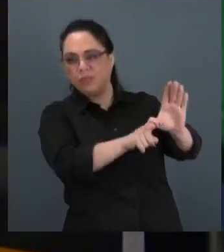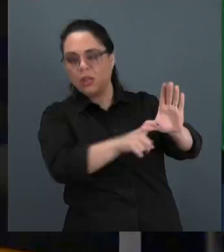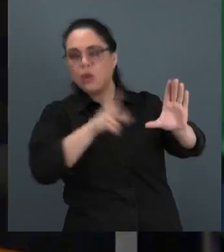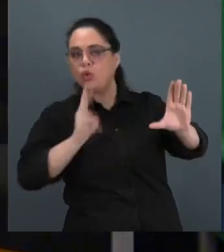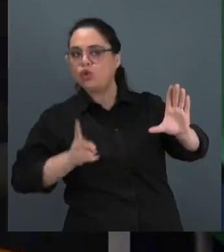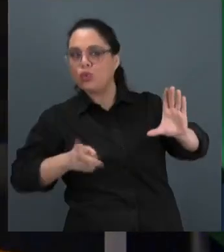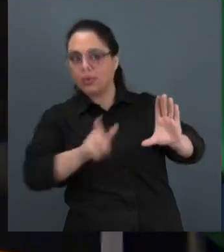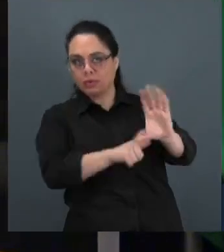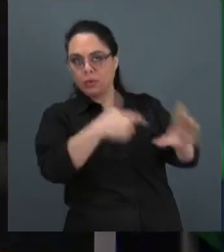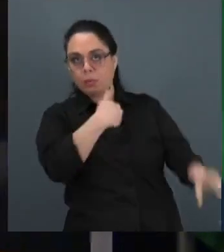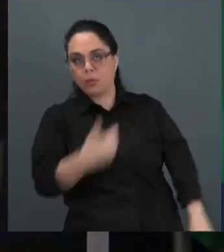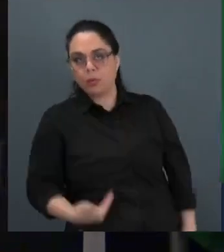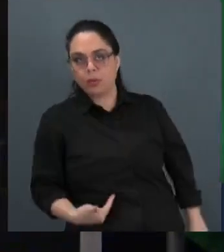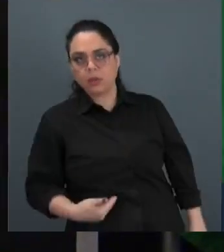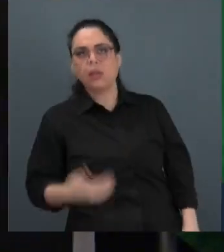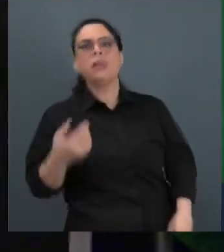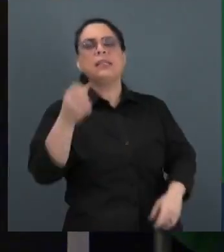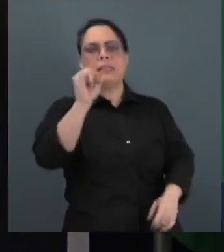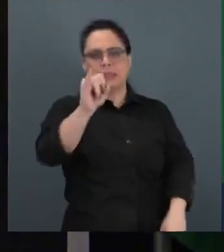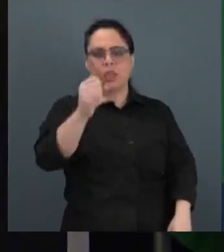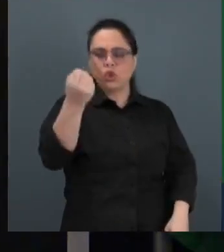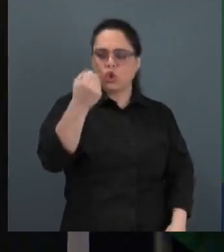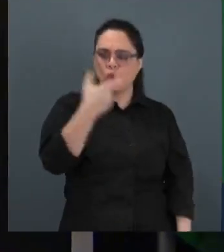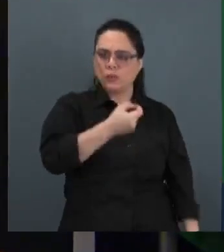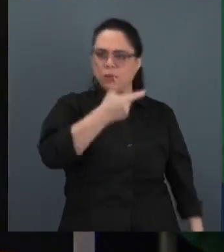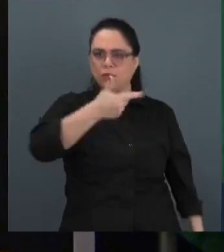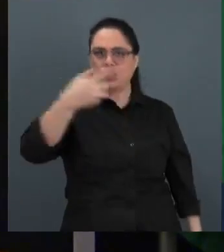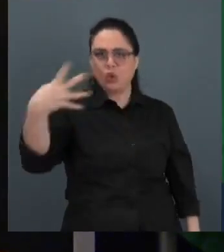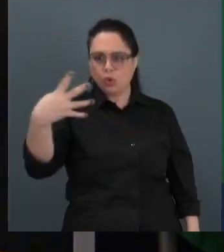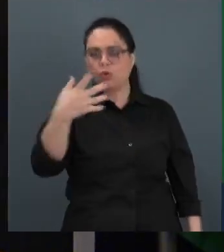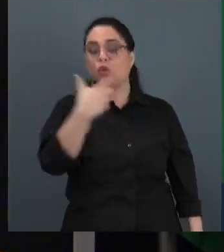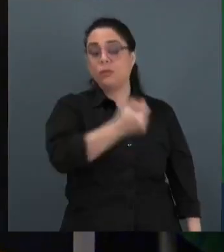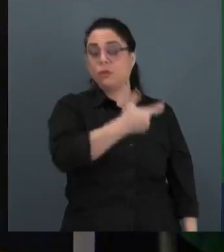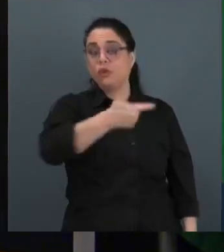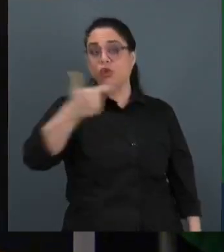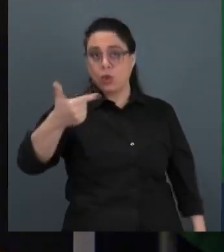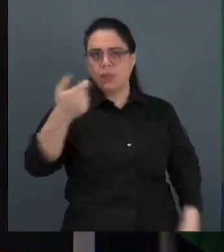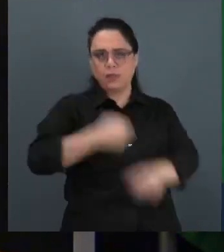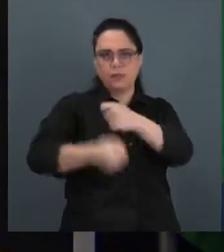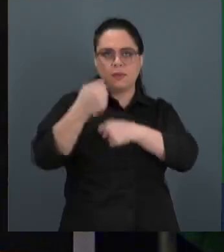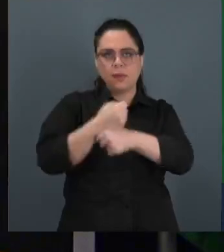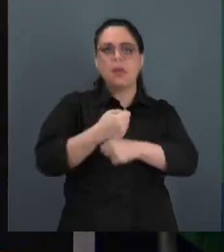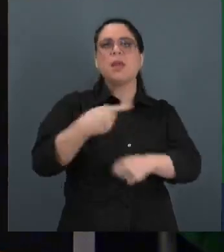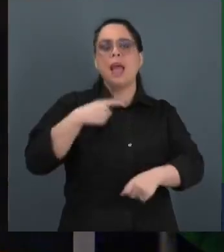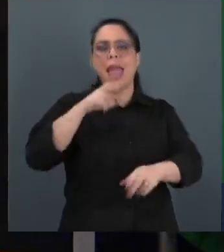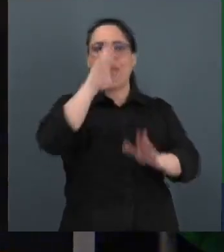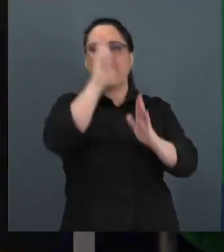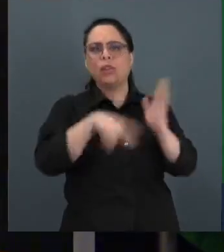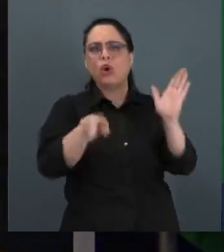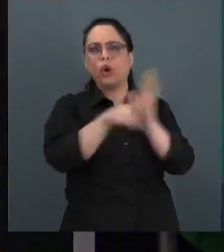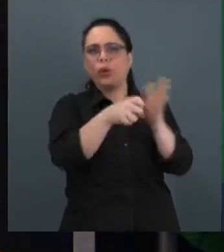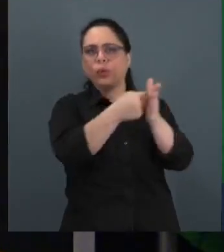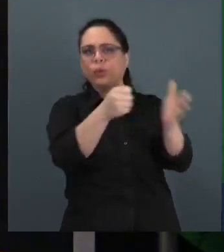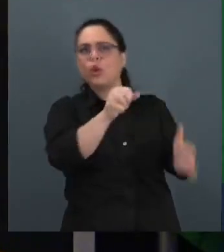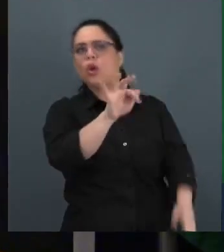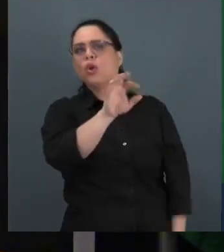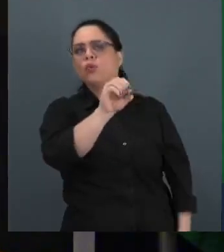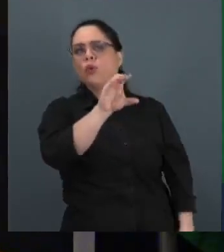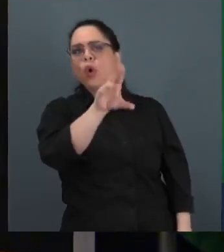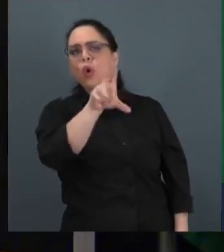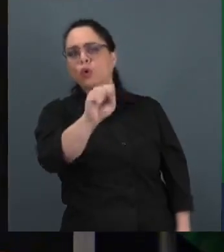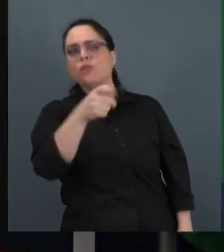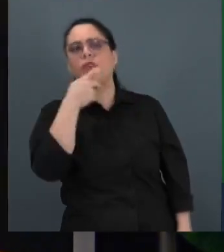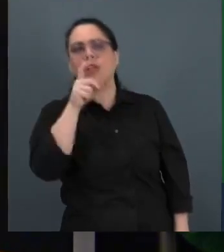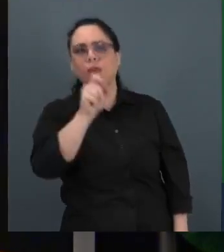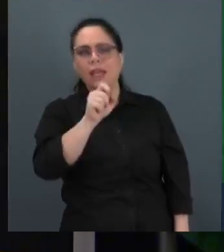em 2022, o relatório Focus apontando que se as políticas fiscais do governo do presidente Bolsonaro tivessem